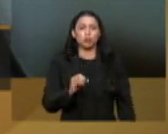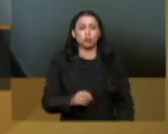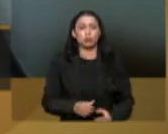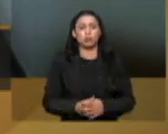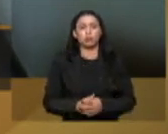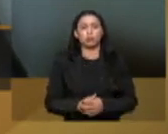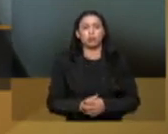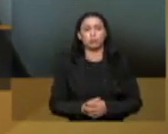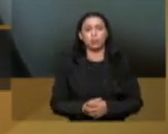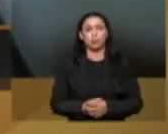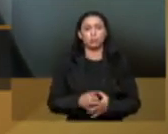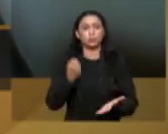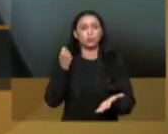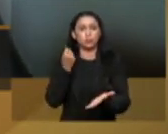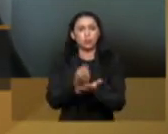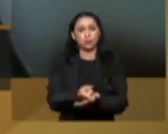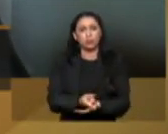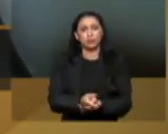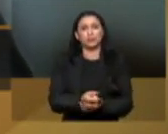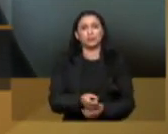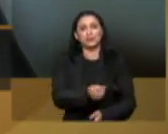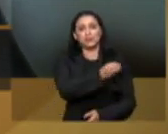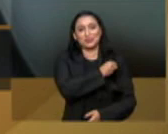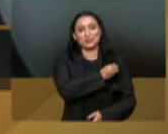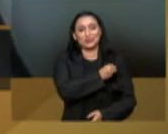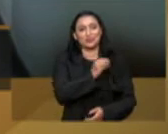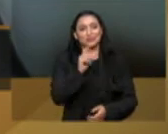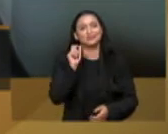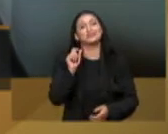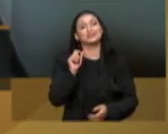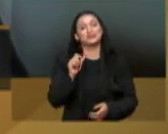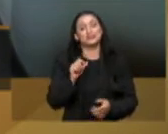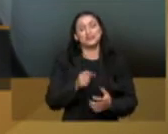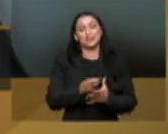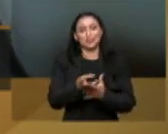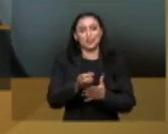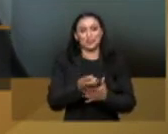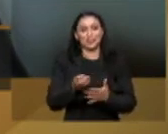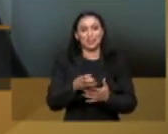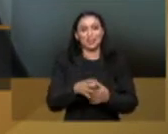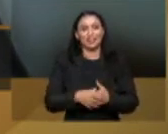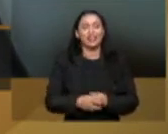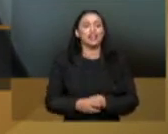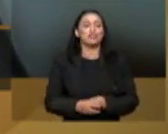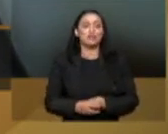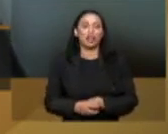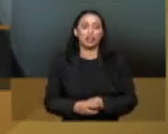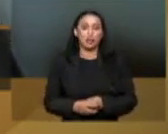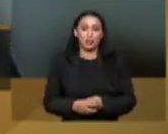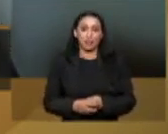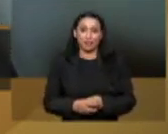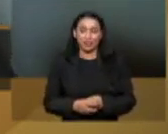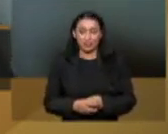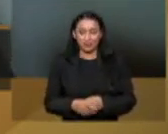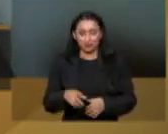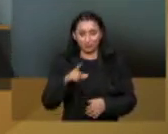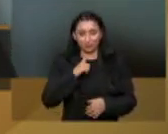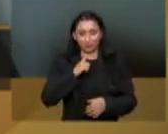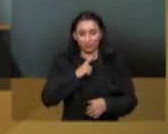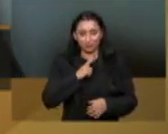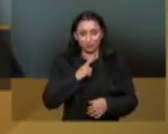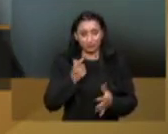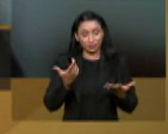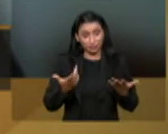oligopsônio na compra de álcool do produtor pelas distribuidoras e um